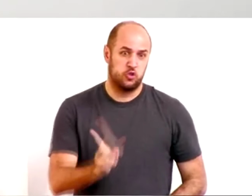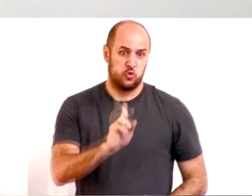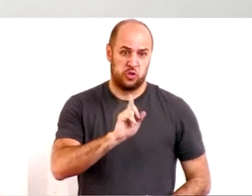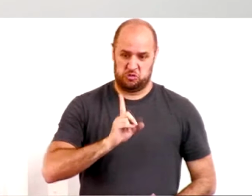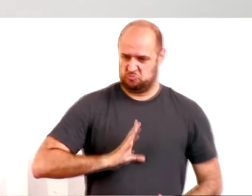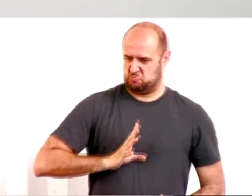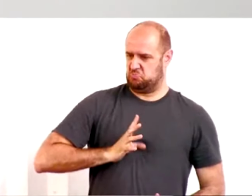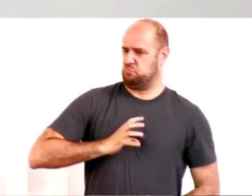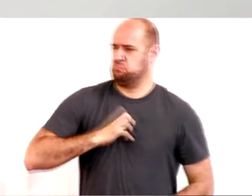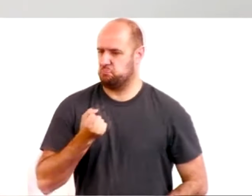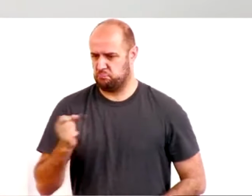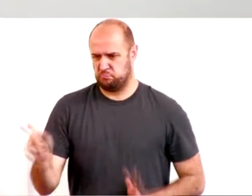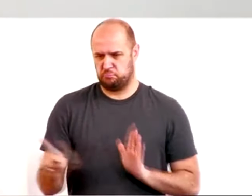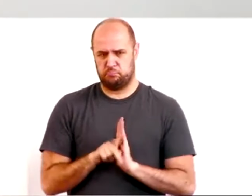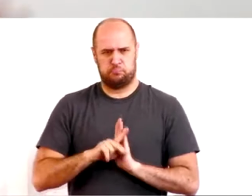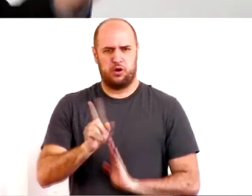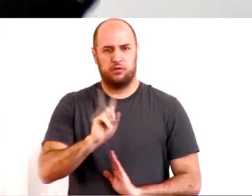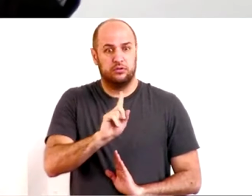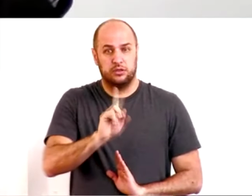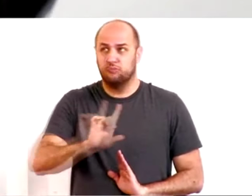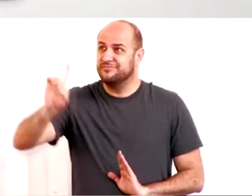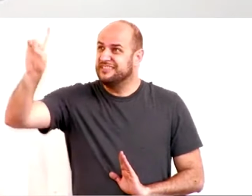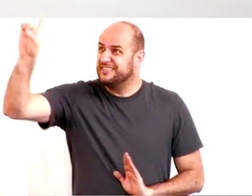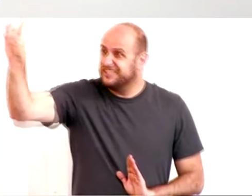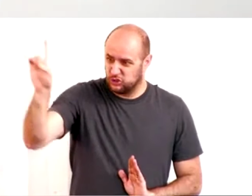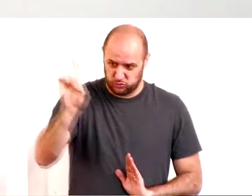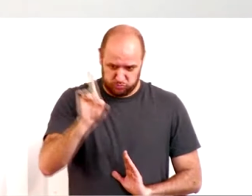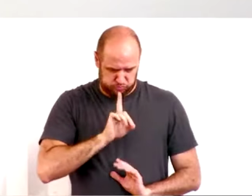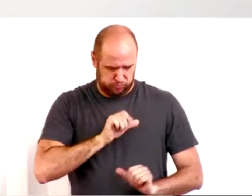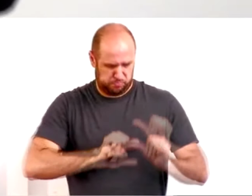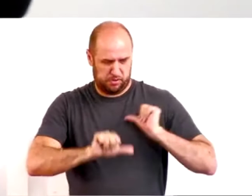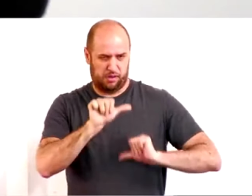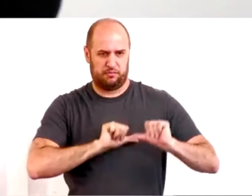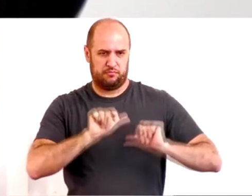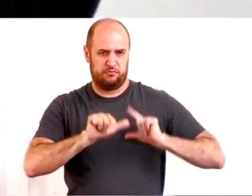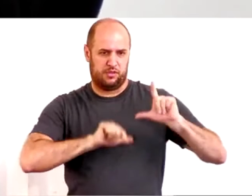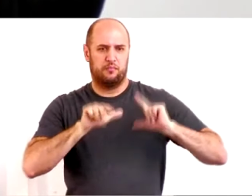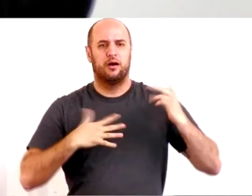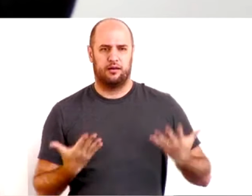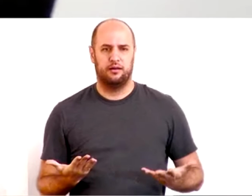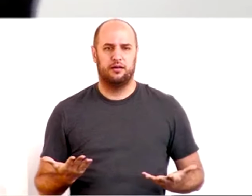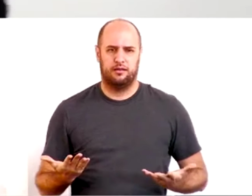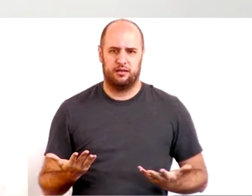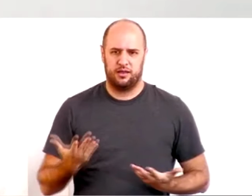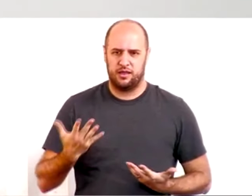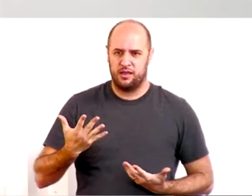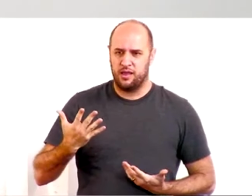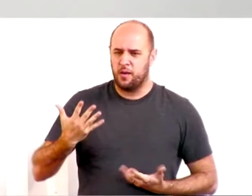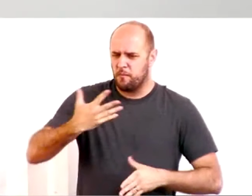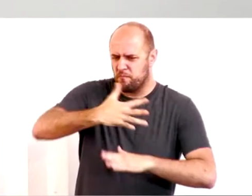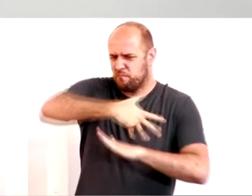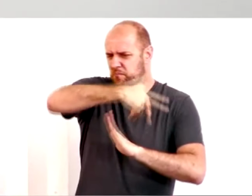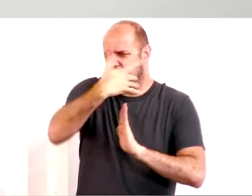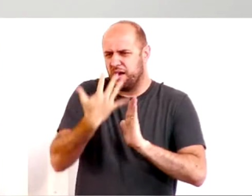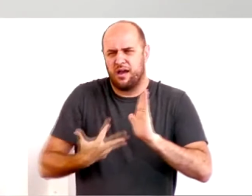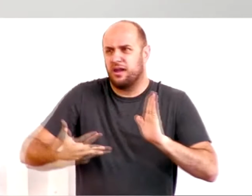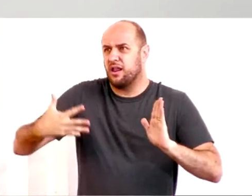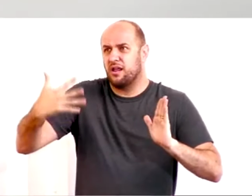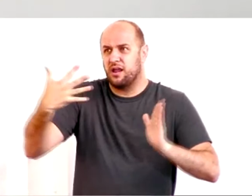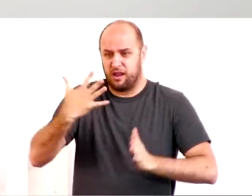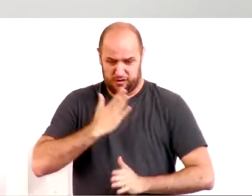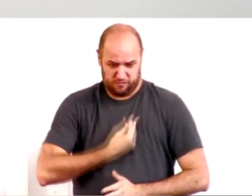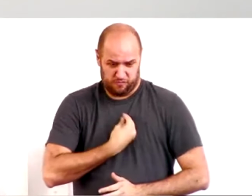produto do esforço humano, mas obra de Deus, operação sobrenatural de Deus na minha vida e na